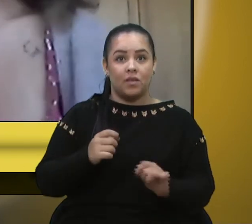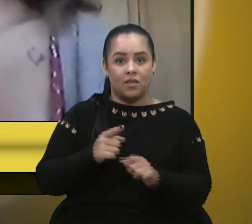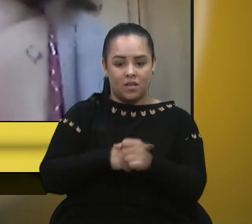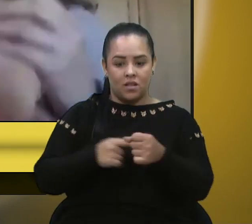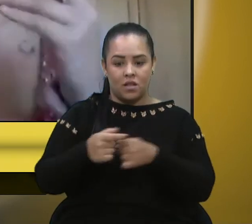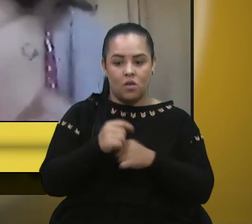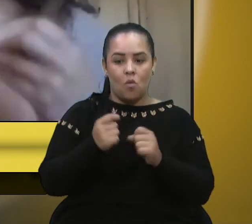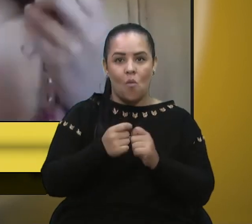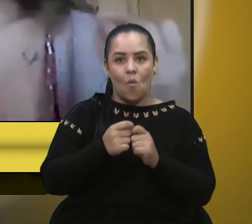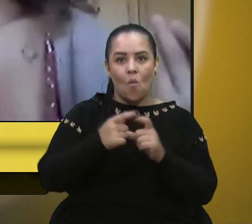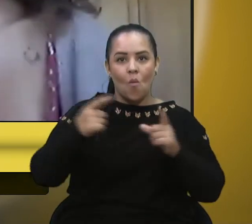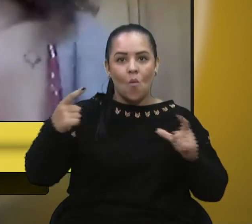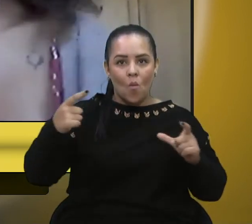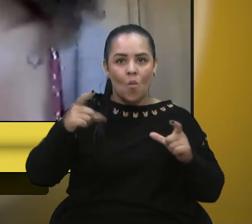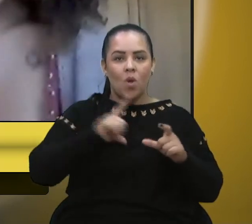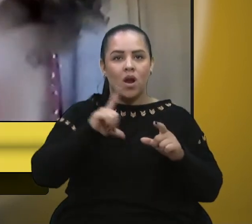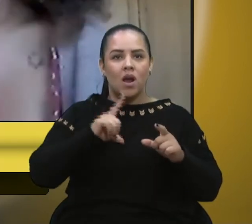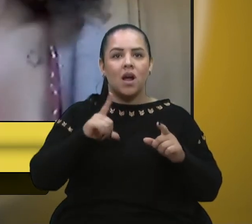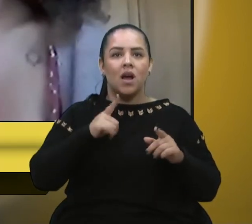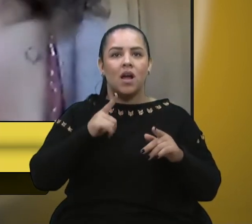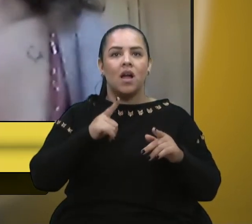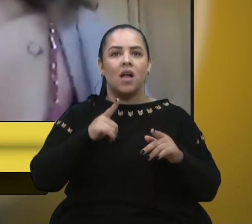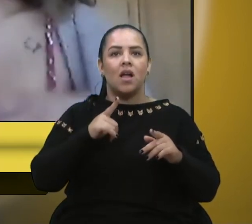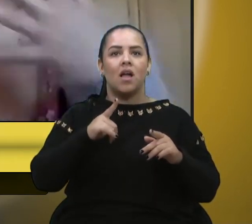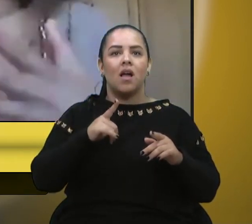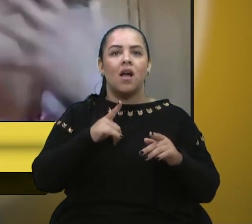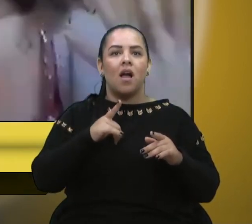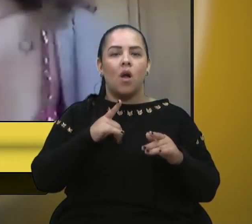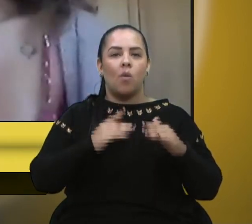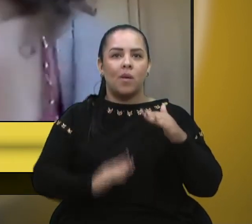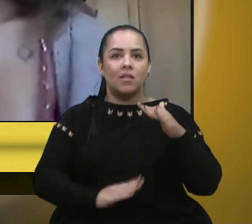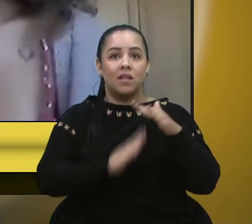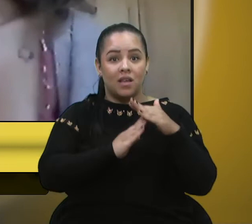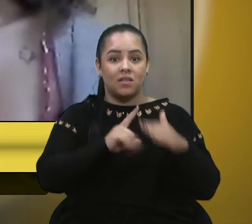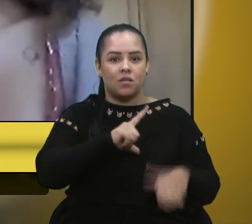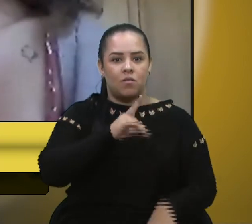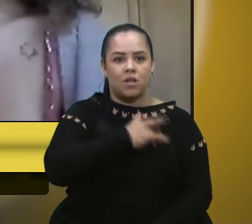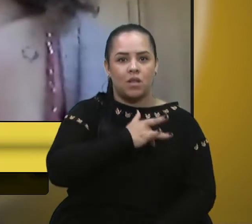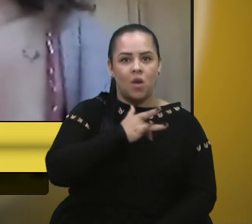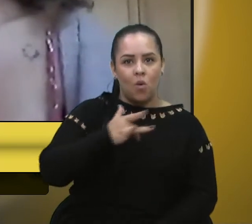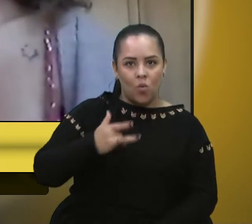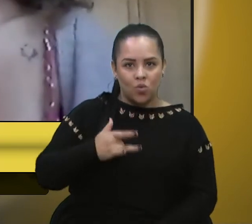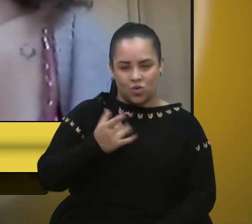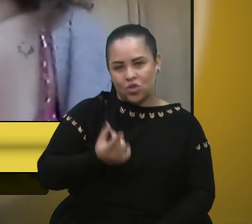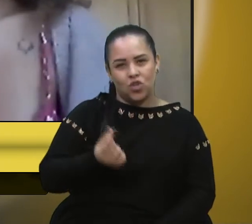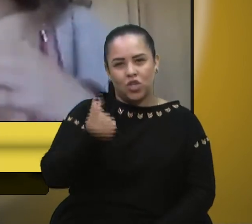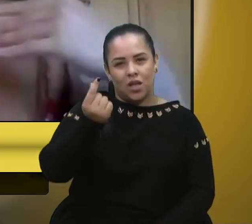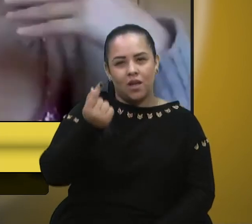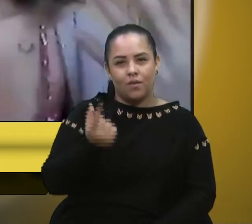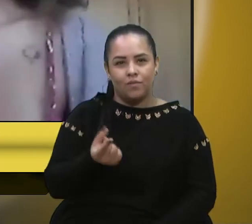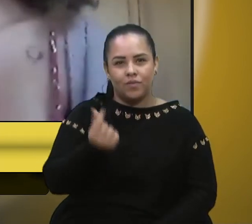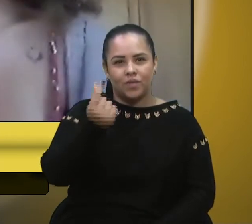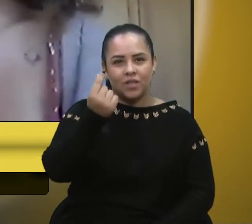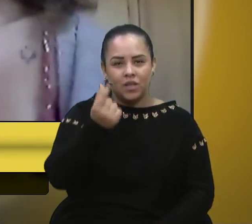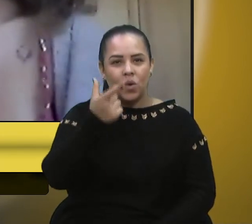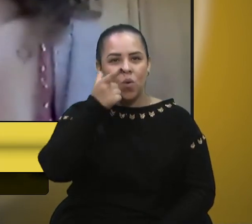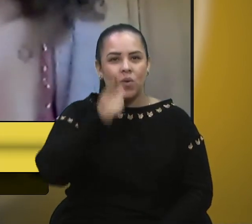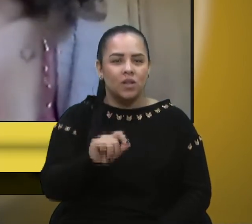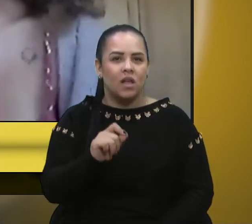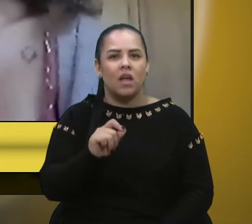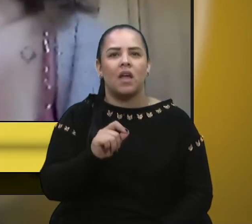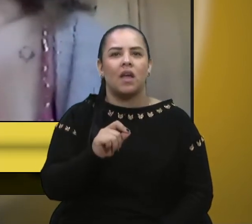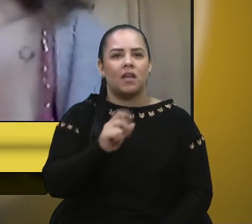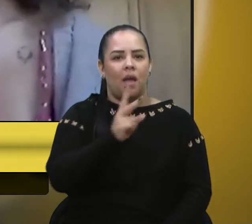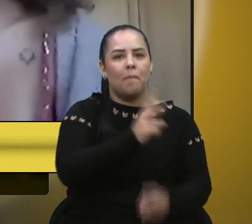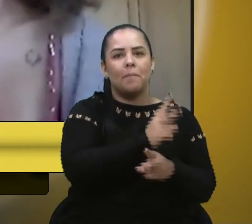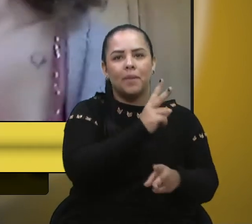que tem capacidade fiscal, que tem uma saúde financeira que permite uma série de financiamentos